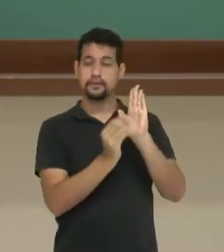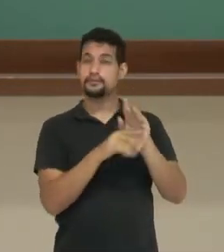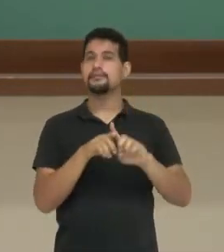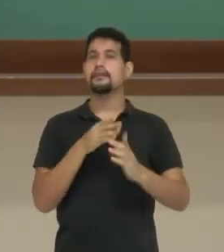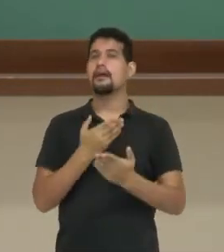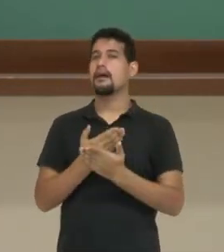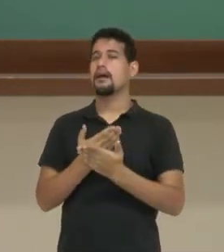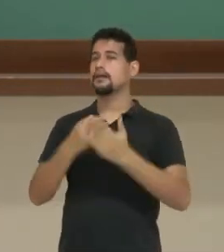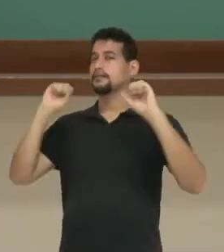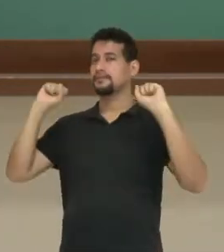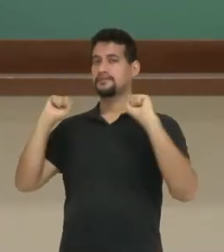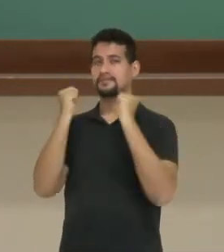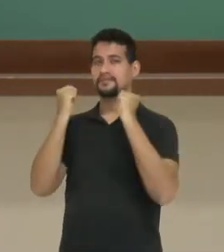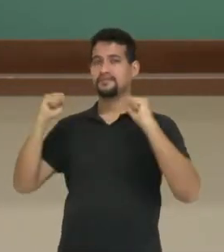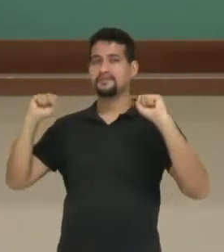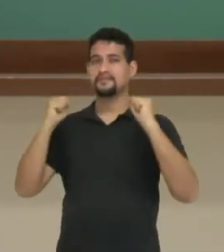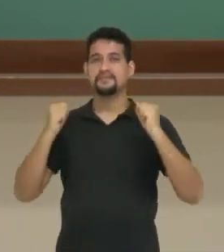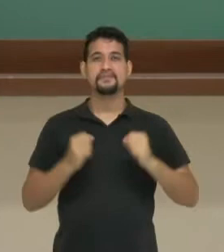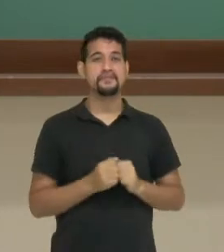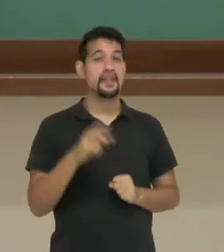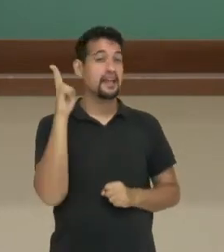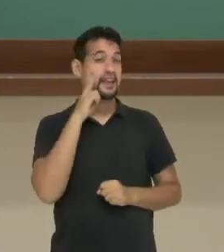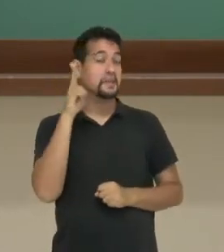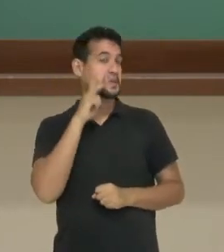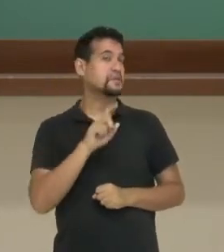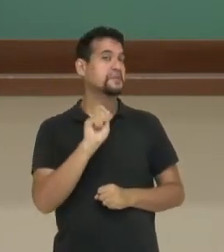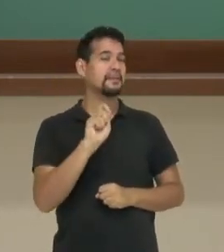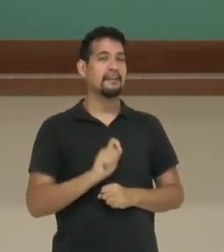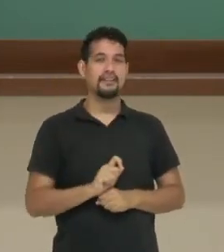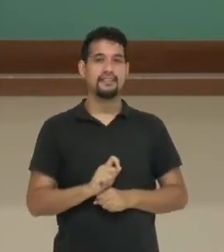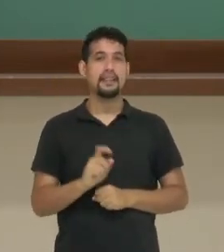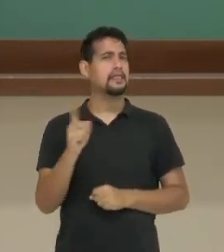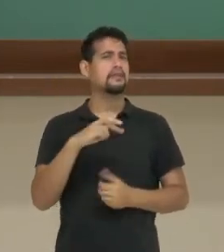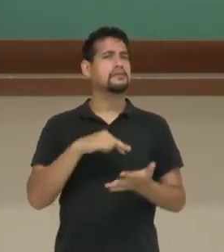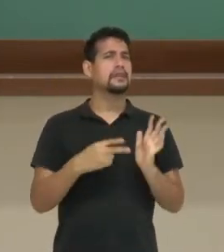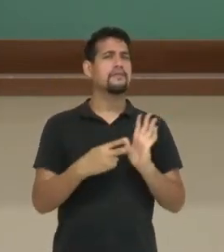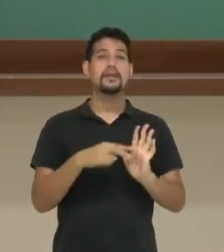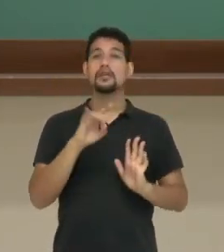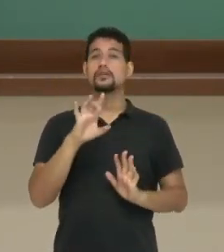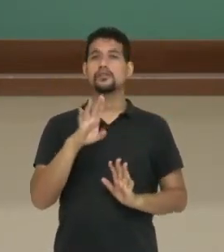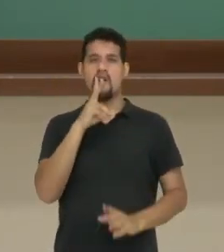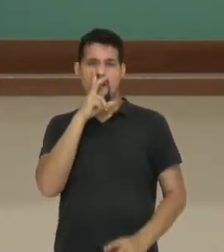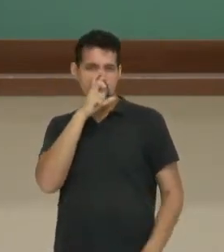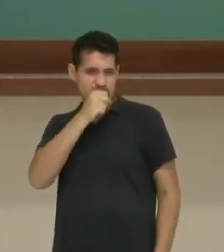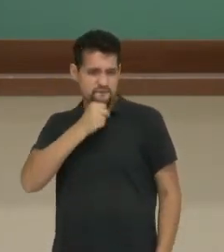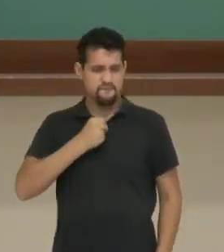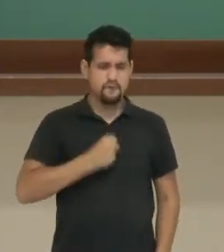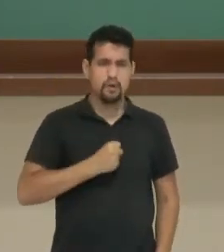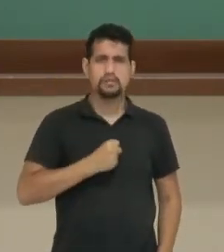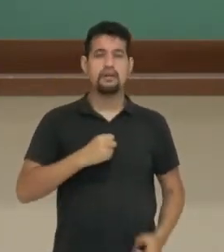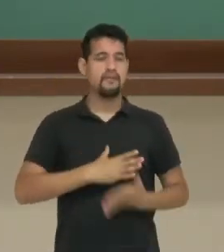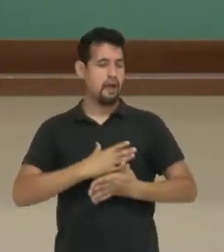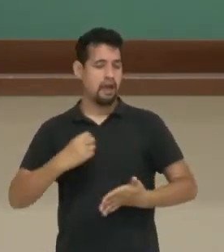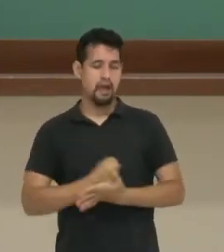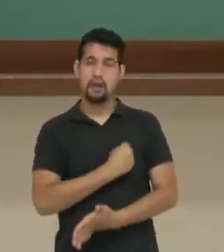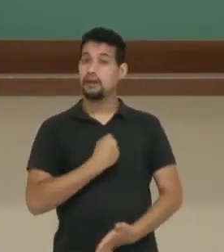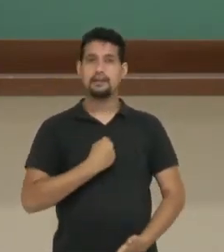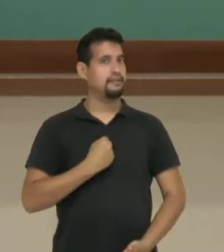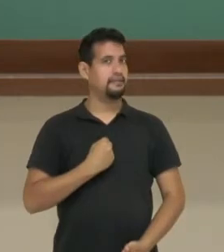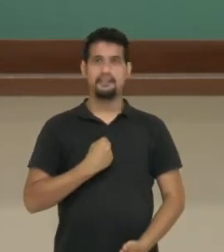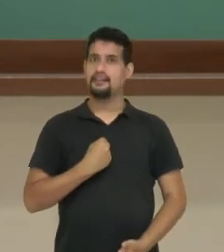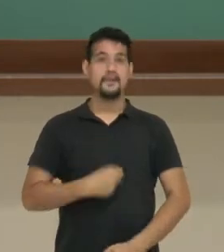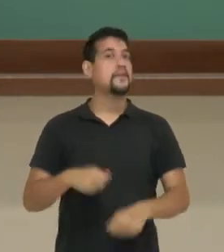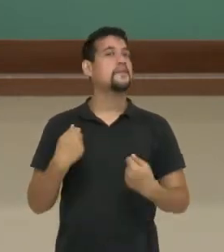Educação Física. Lembrando mais uma vez que não é a força que vai vencer, mas sim a